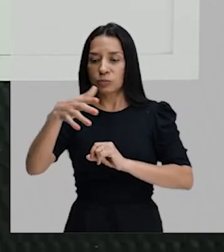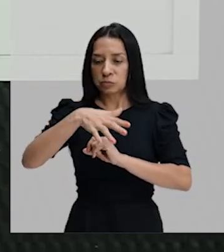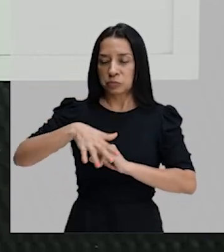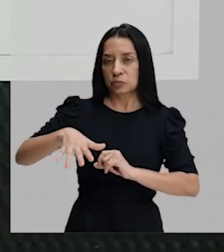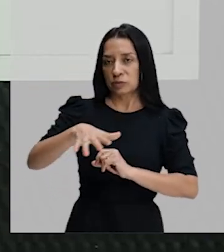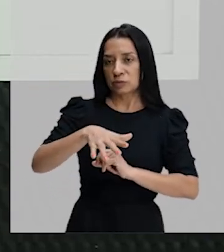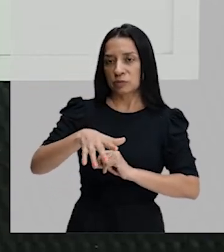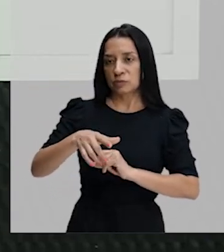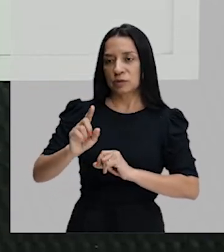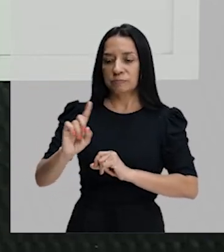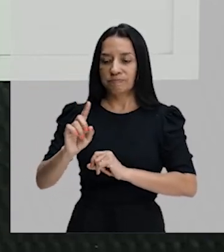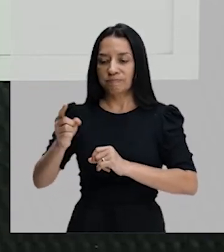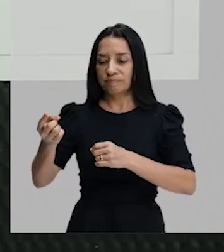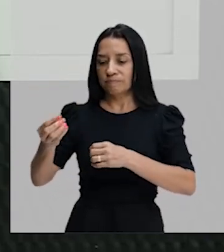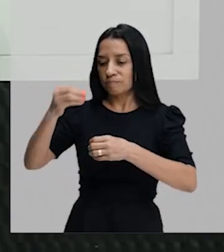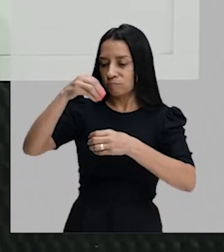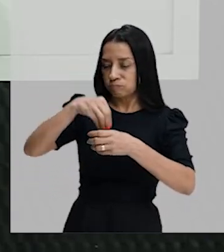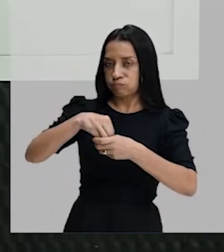interna. Tá ok?